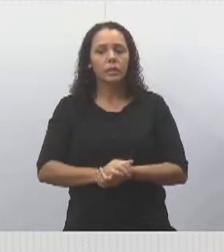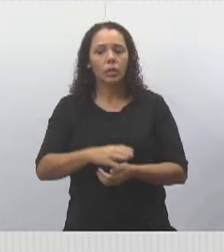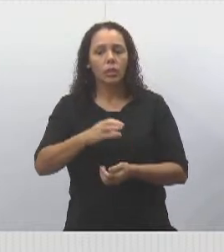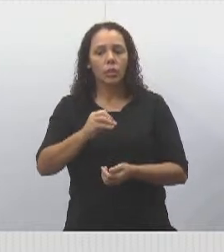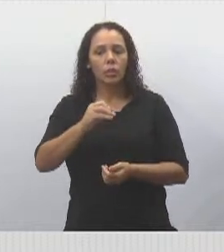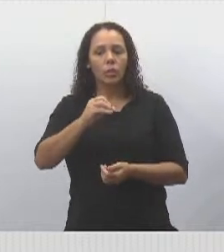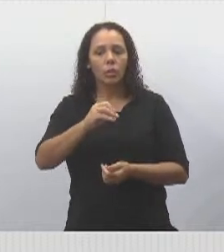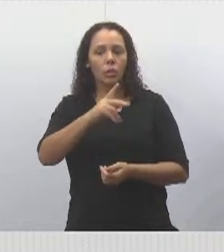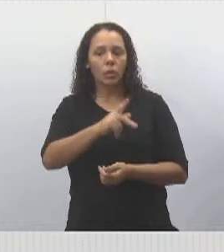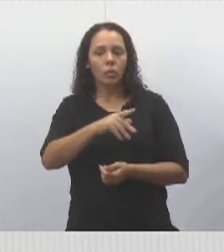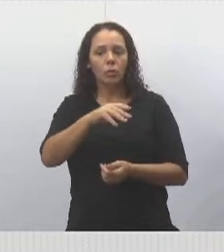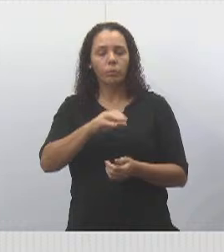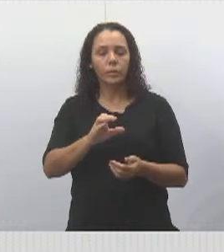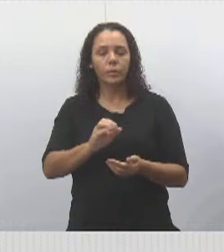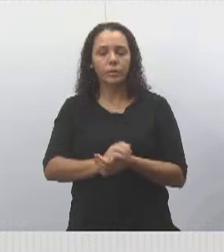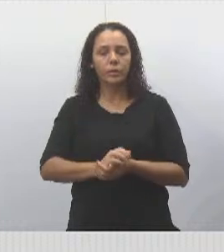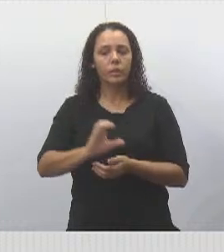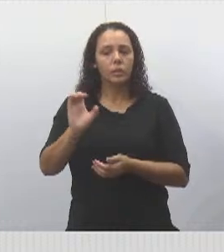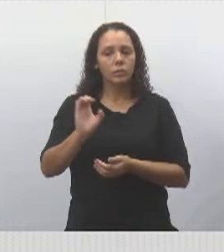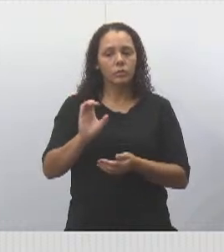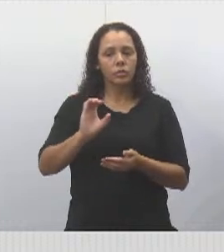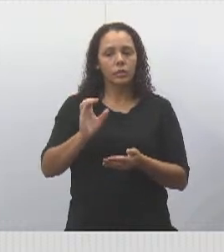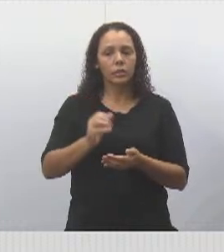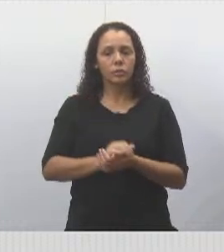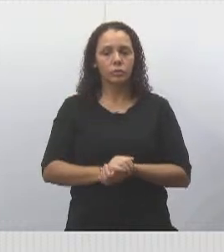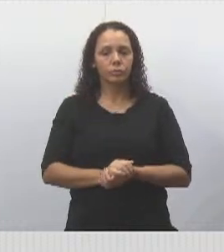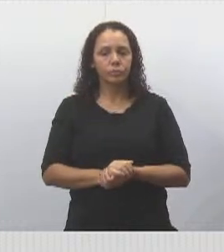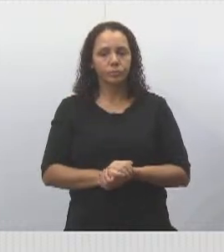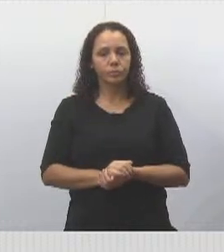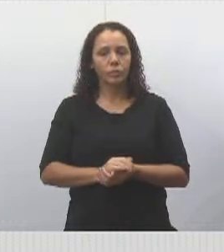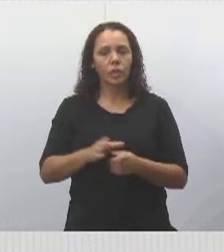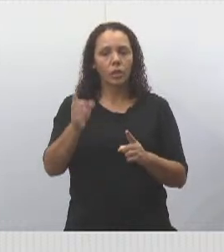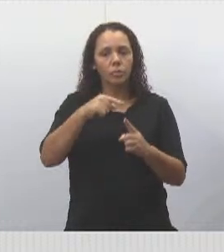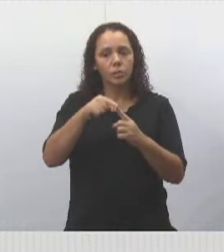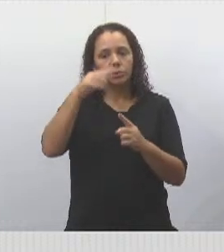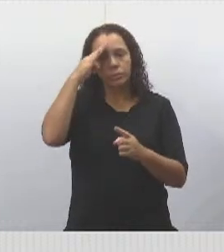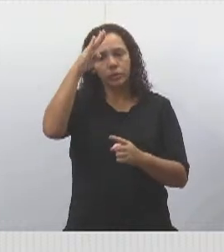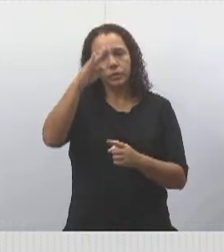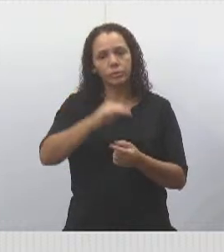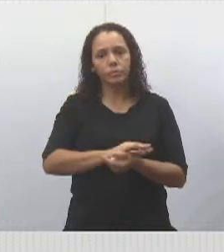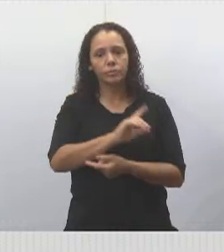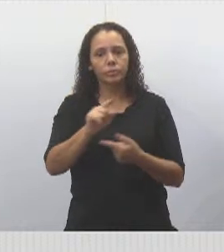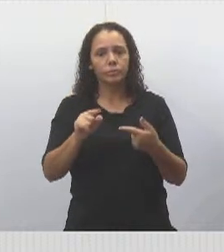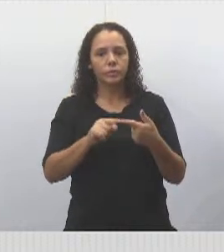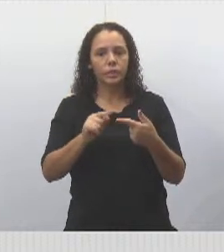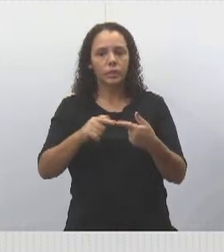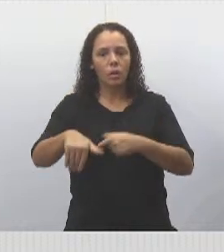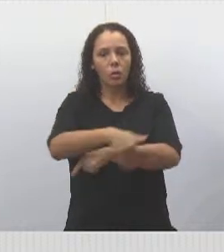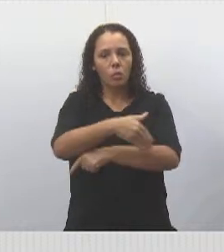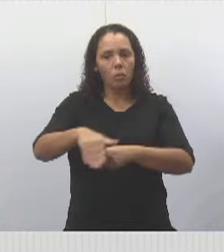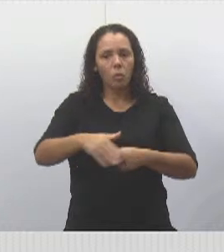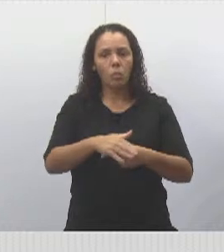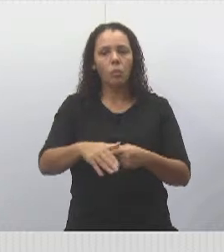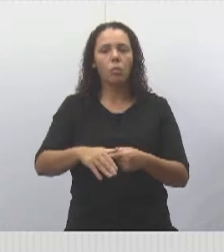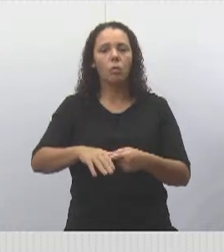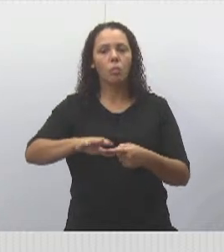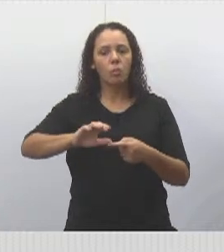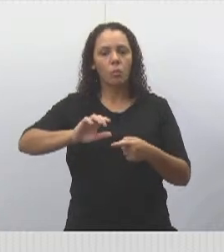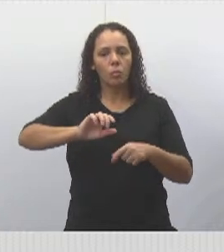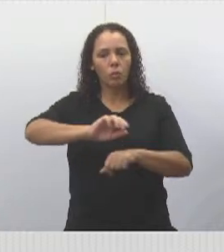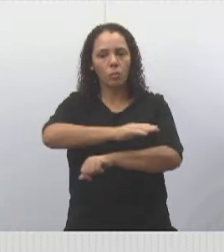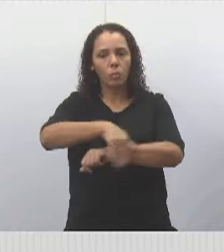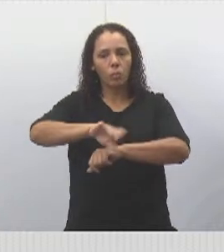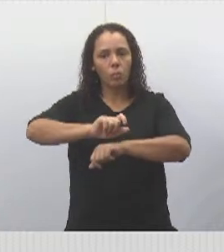operação que já está em andamento. Pode passar. As principais ações são pavimentação das ruas Valentim